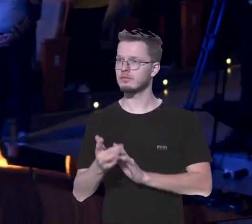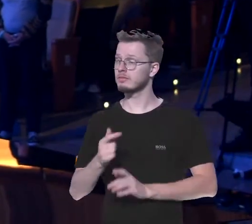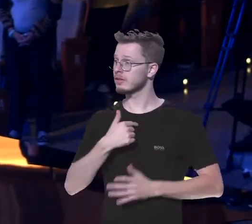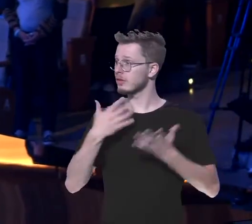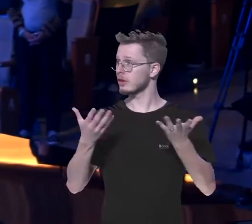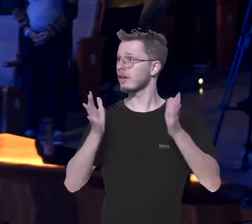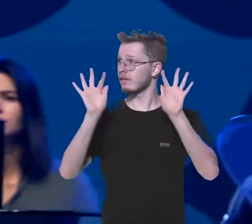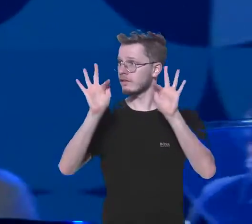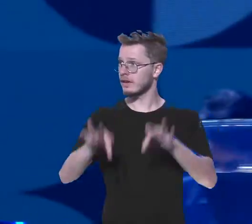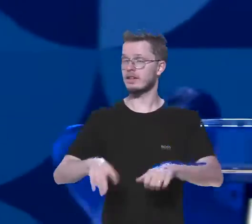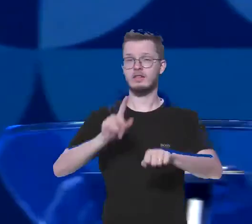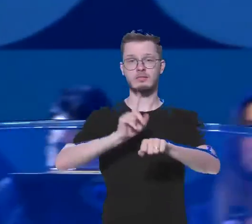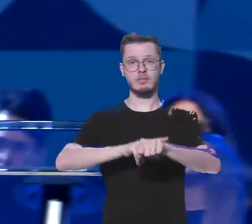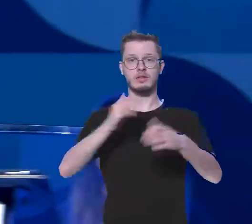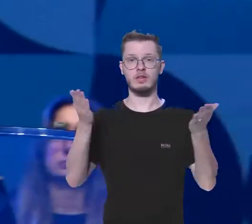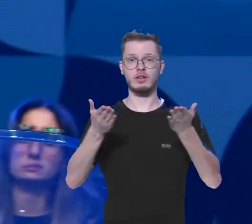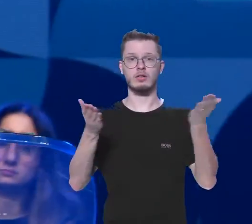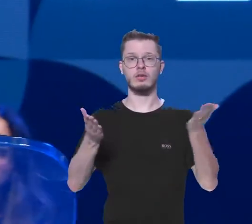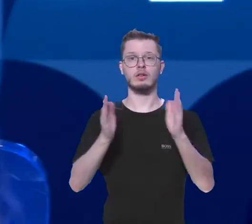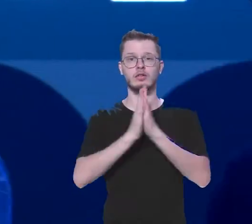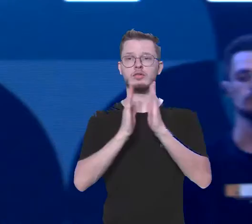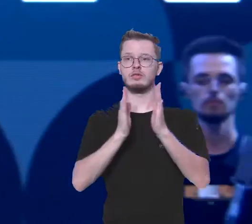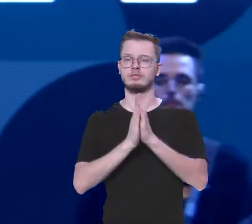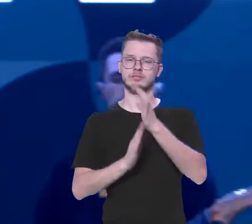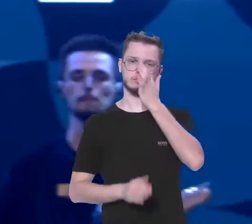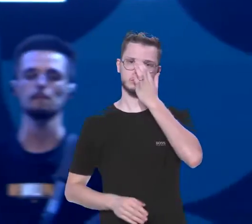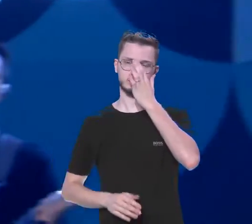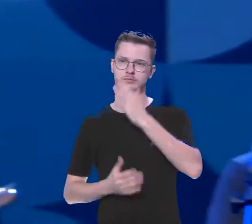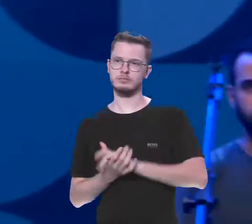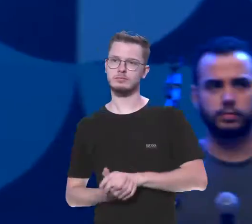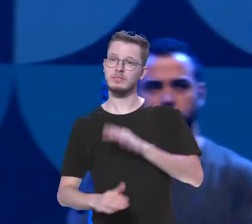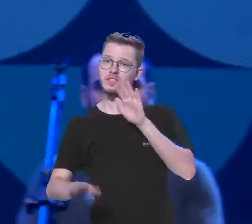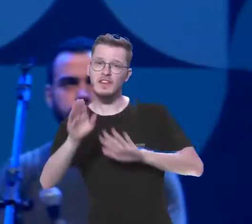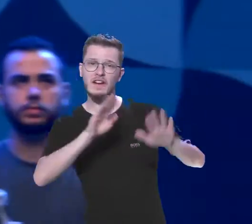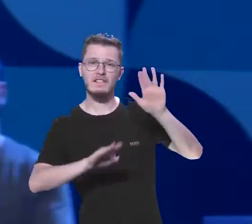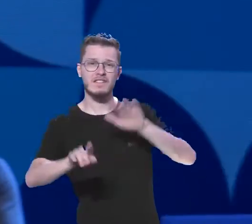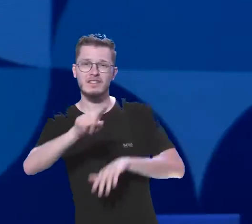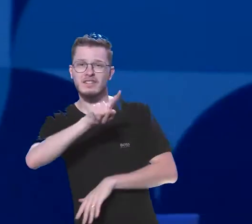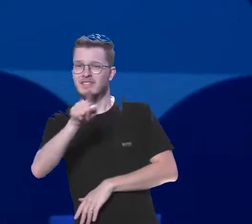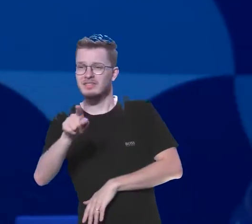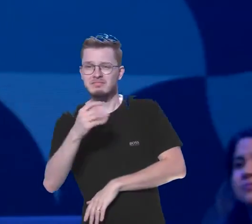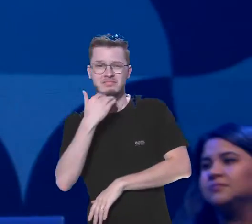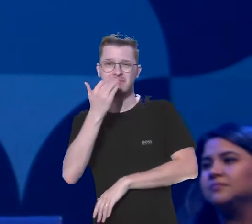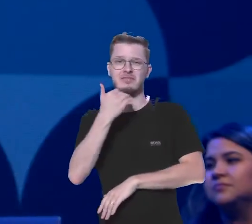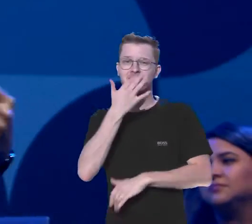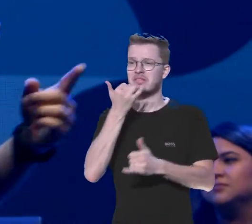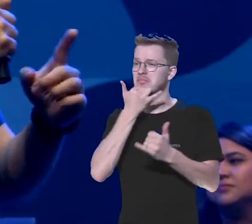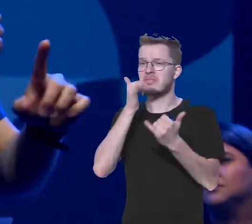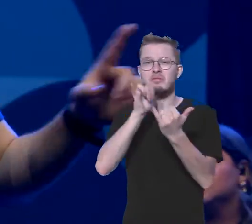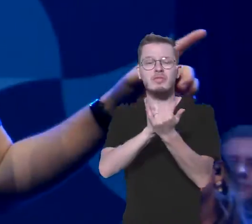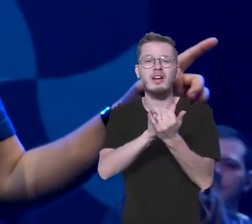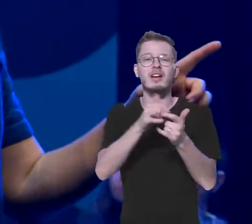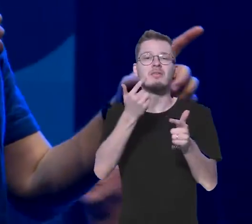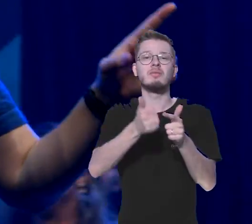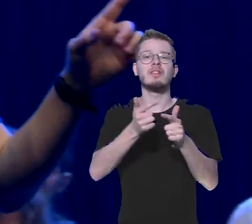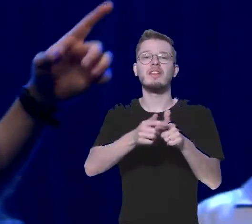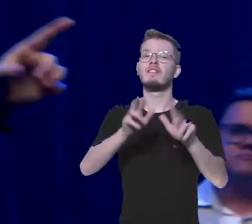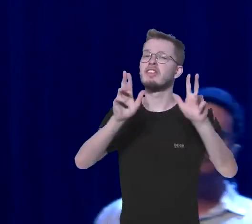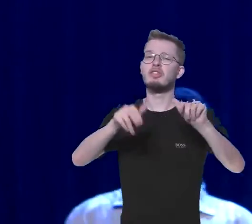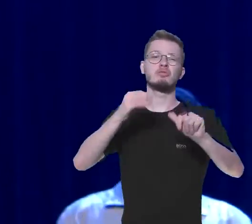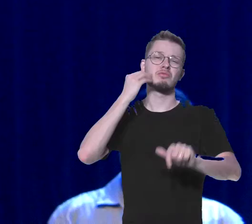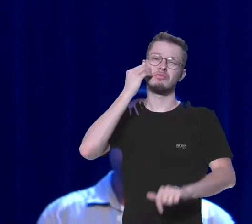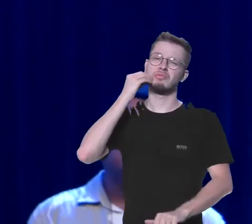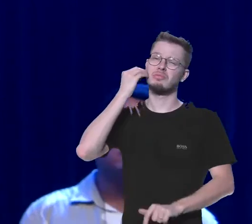oração. Talvez você não consiga perdoar porque você não provou ainda do perdão do Rei. Não importa o que você fez,